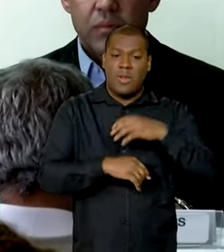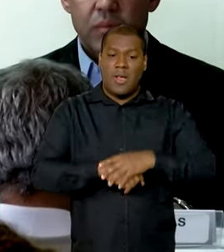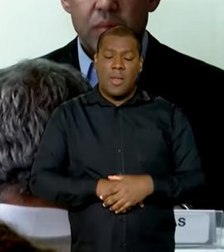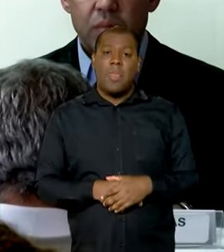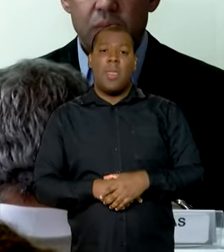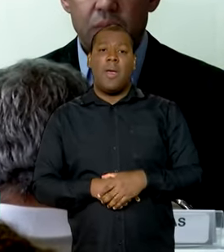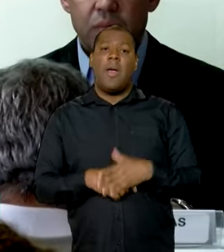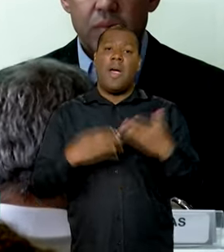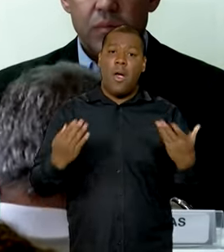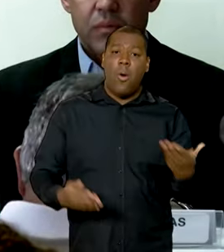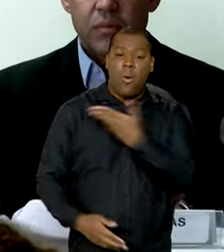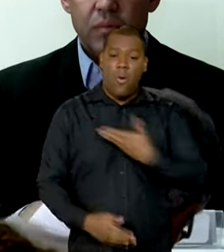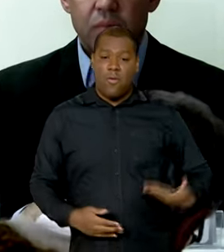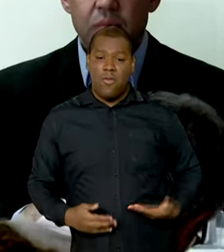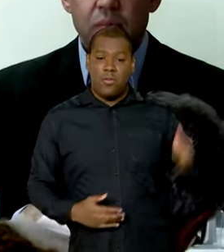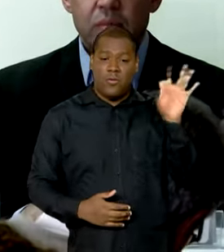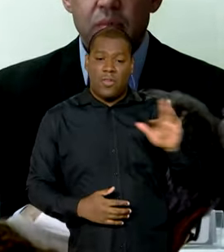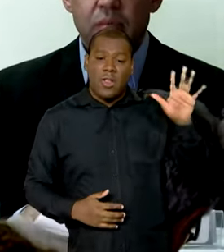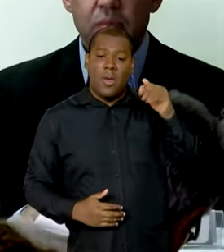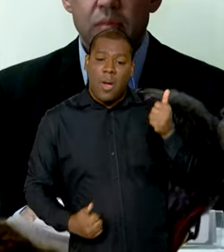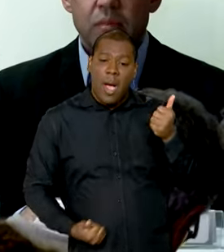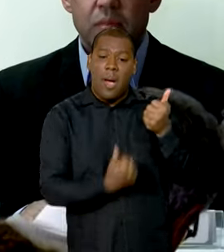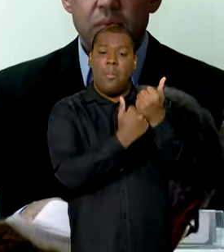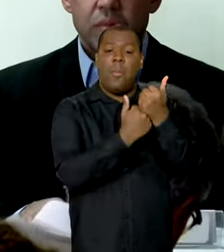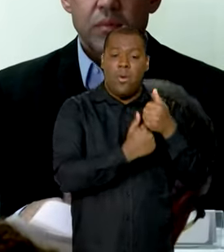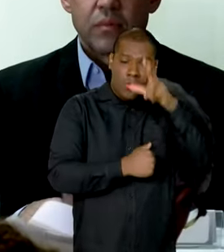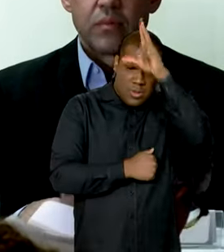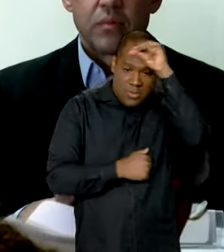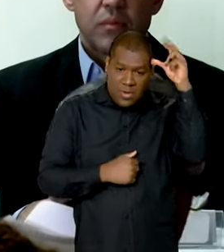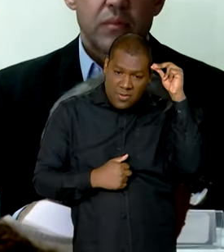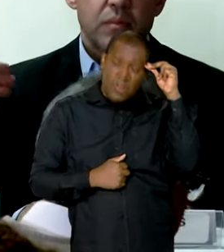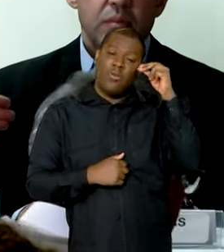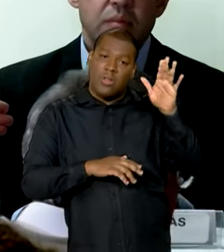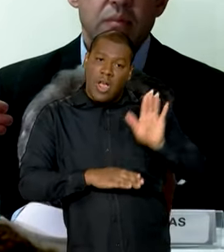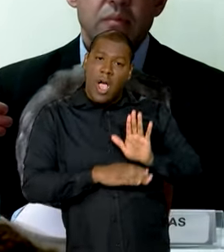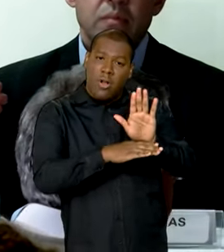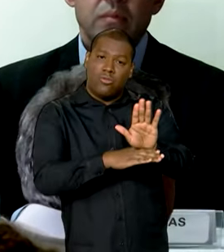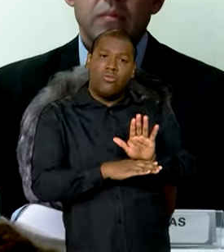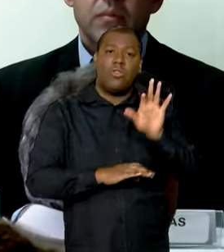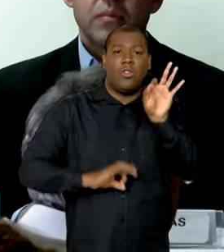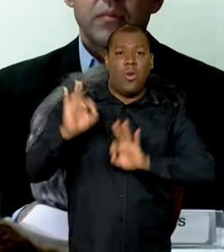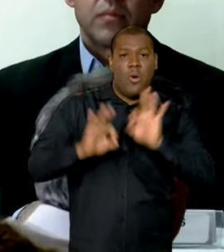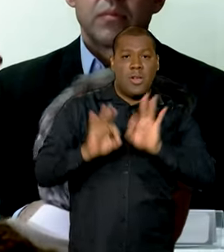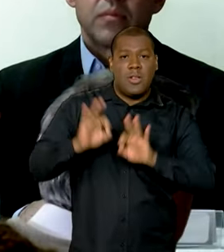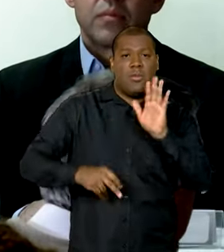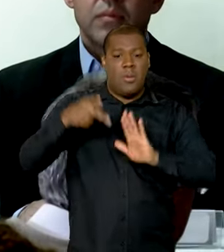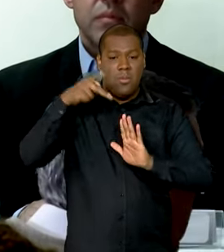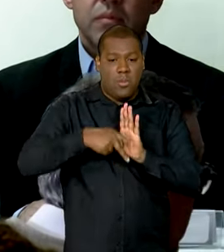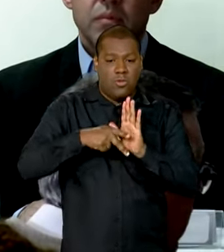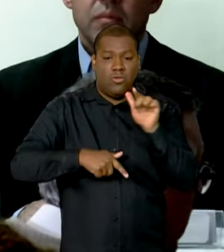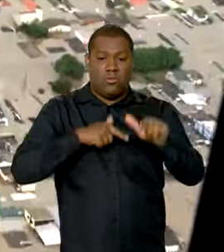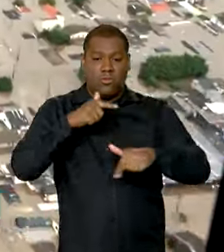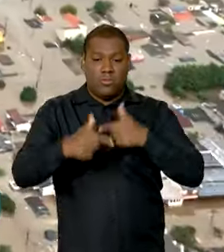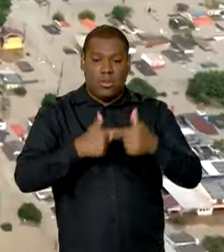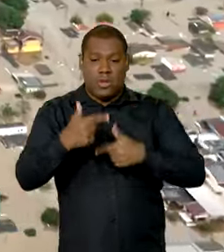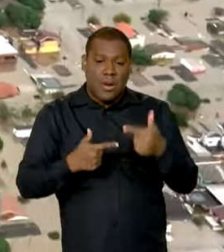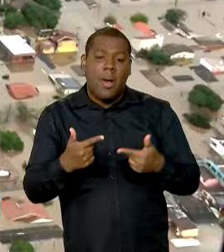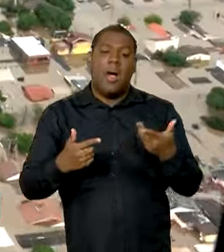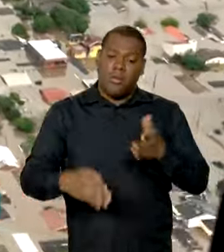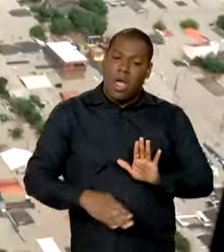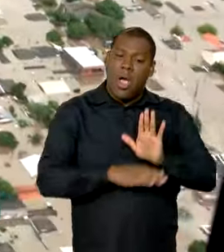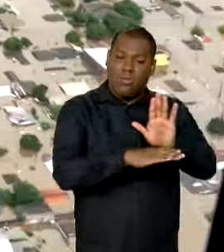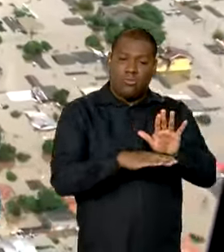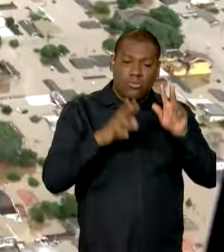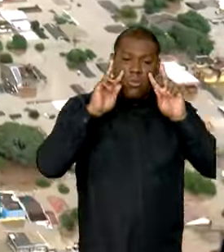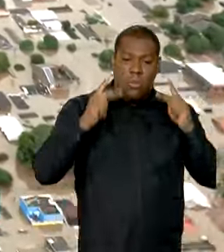momento no processo de elaboração dos planos de trabalho, tanto para ajuda humanitária de restabelecimento. Foi